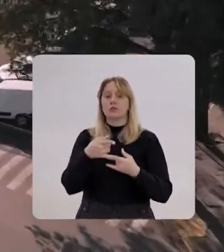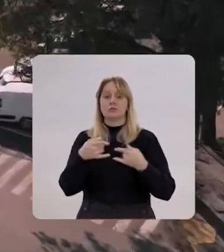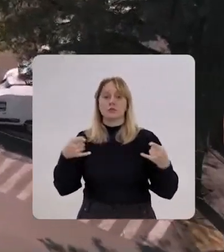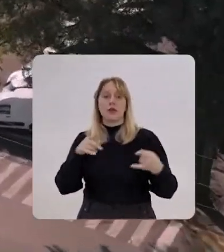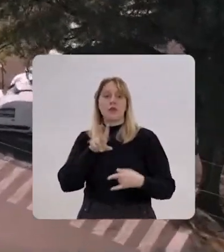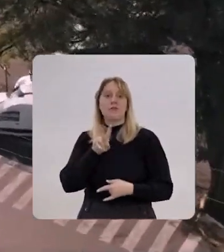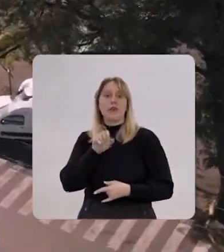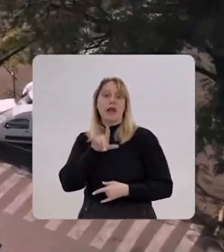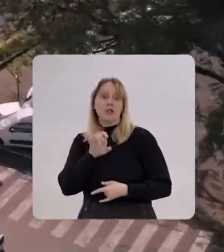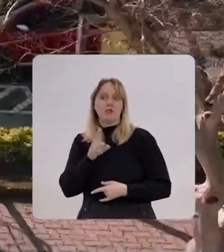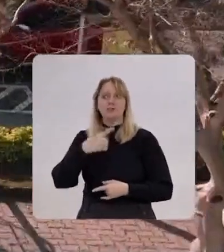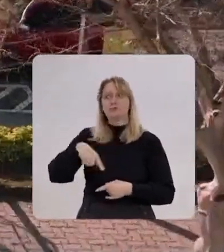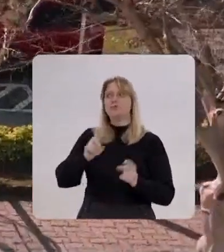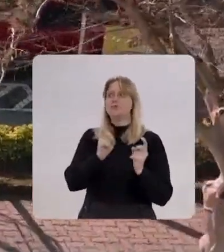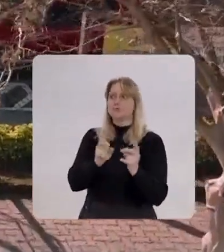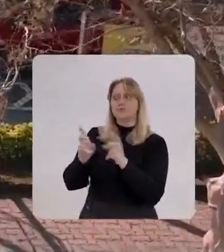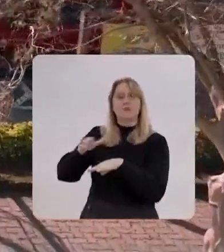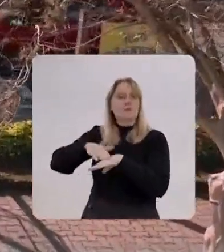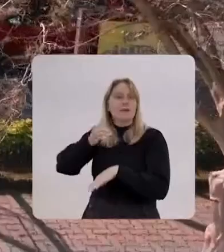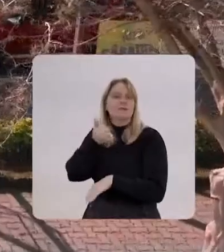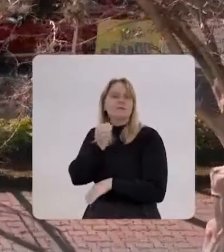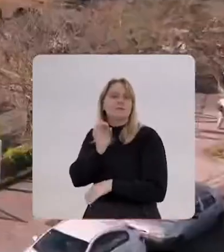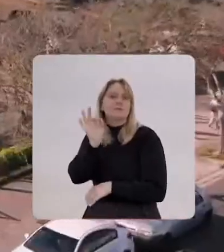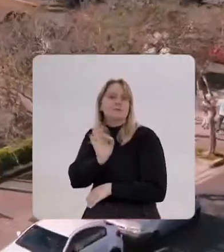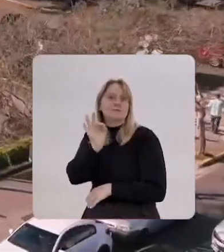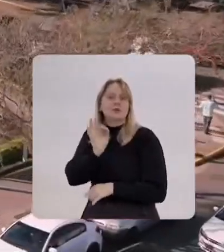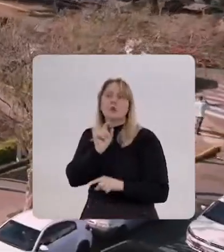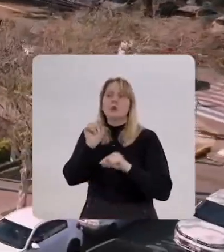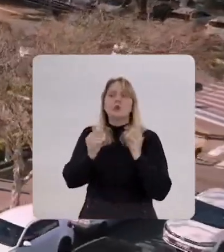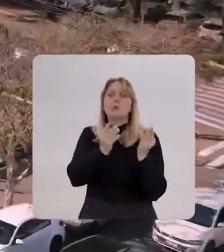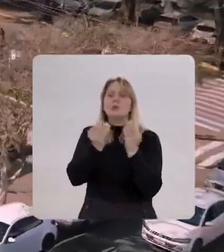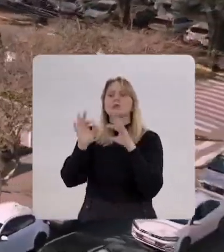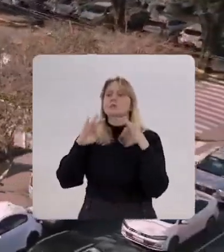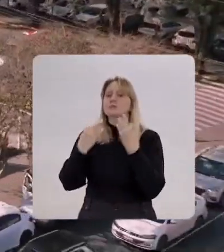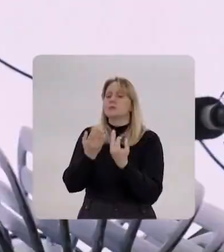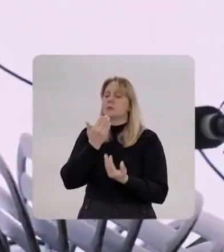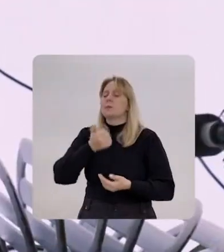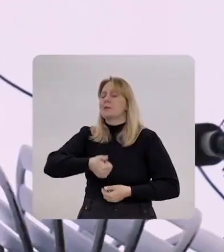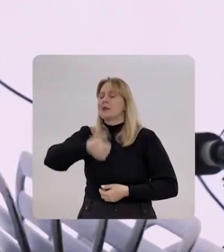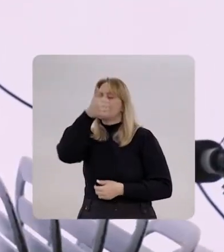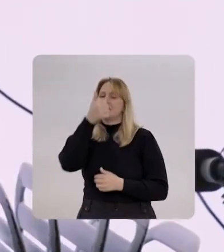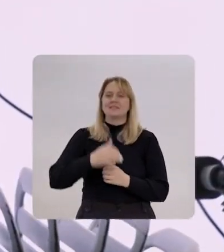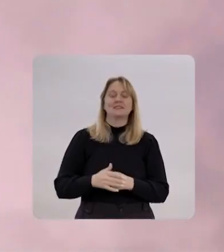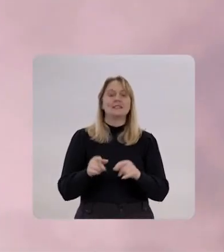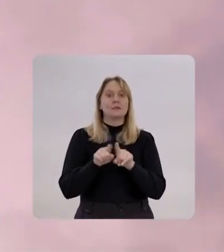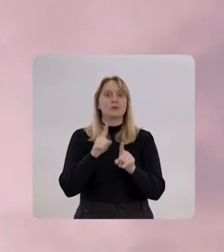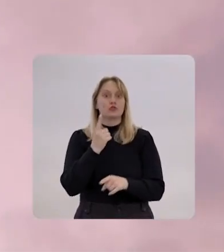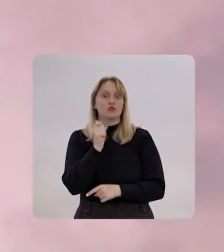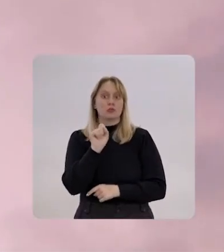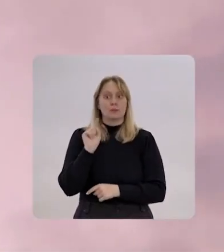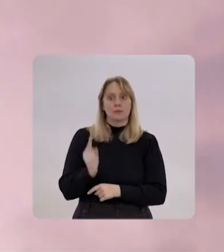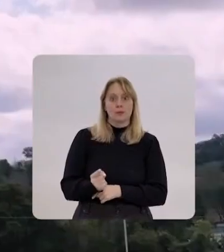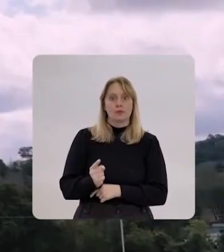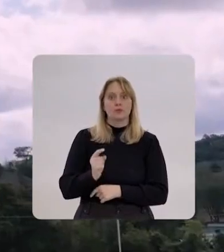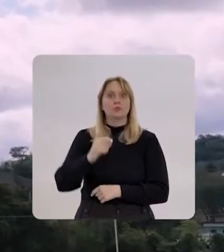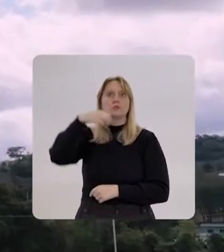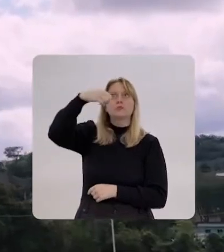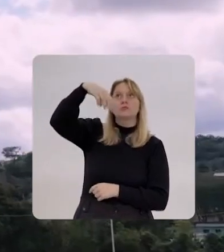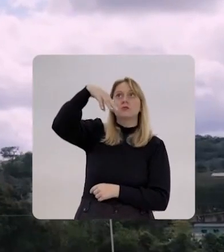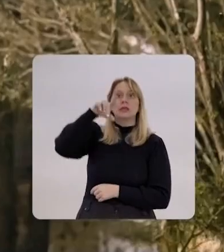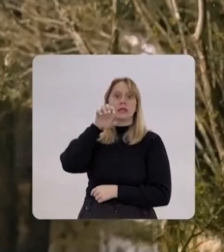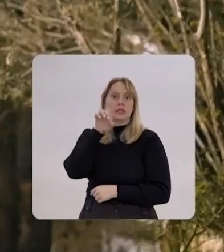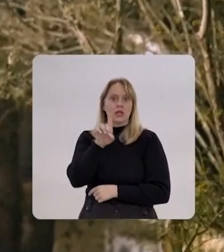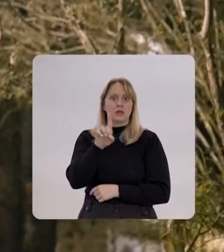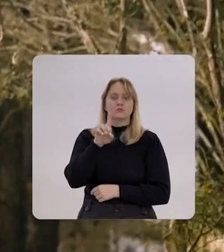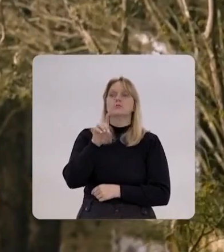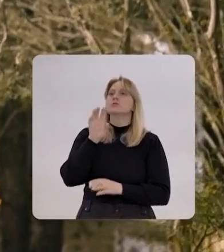produtores rurais vendem 60% a mais, enquanto muitas famílias se alimentam melhor. Mais de 18 mil lâmpadas LED já foram